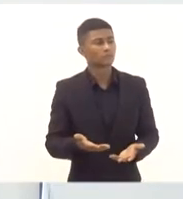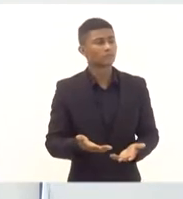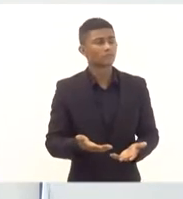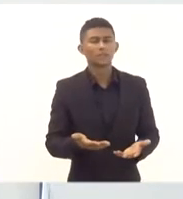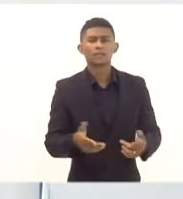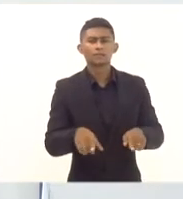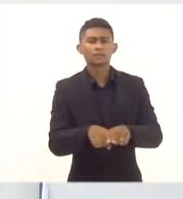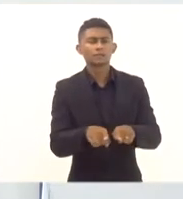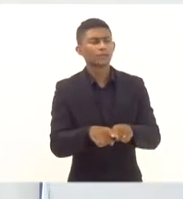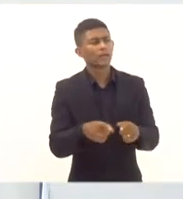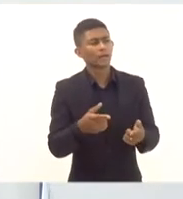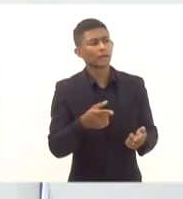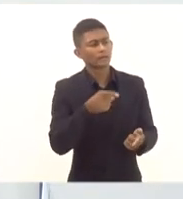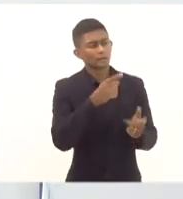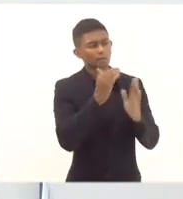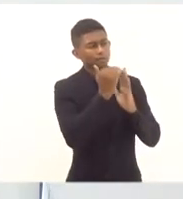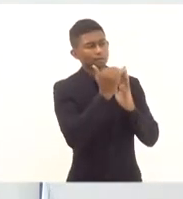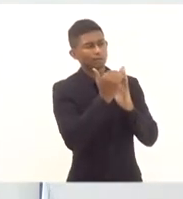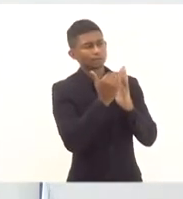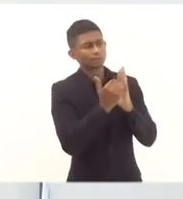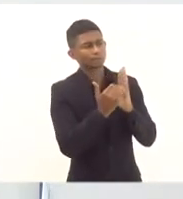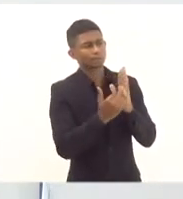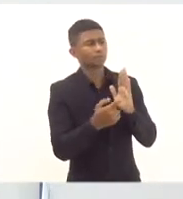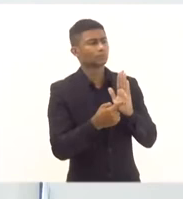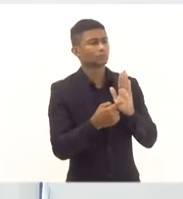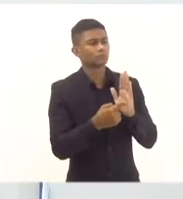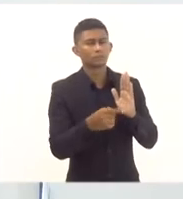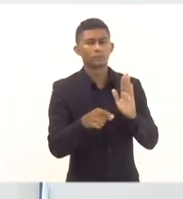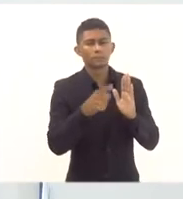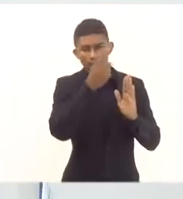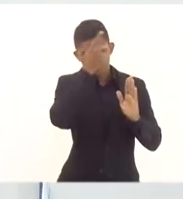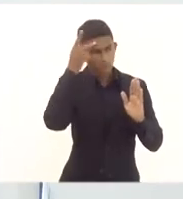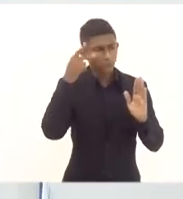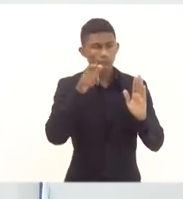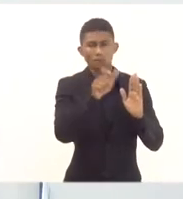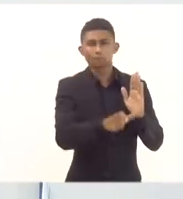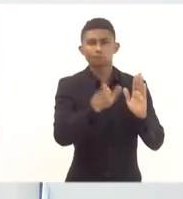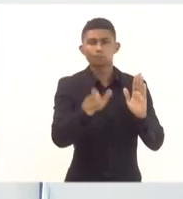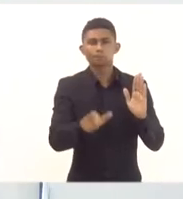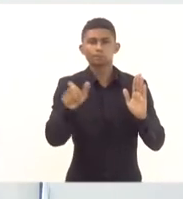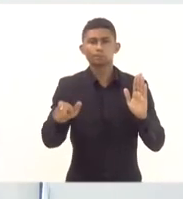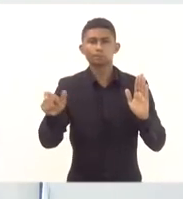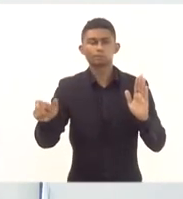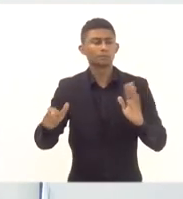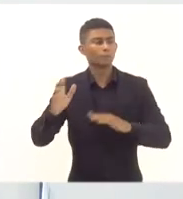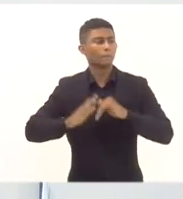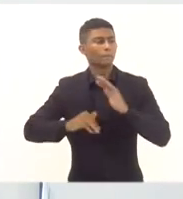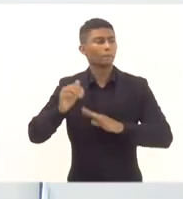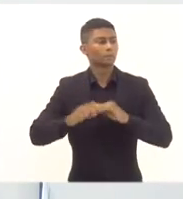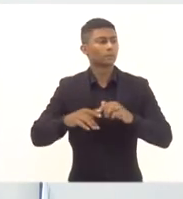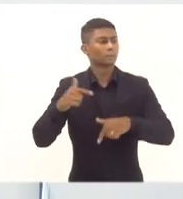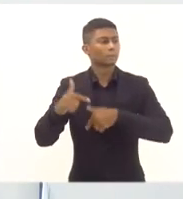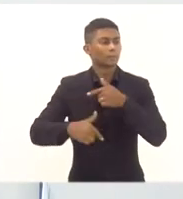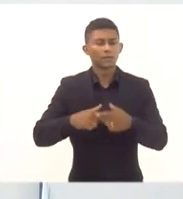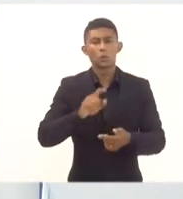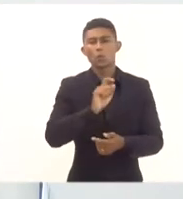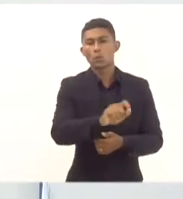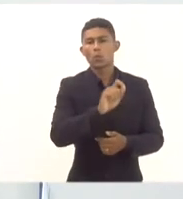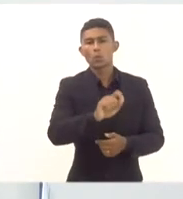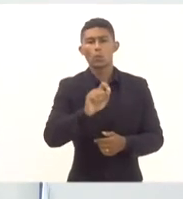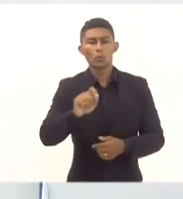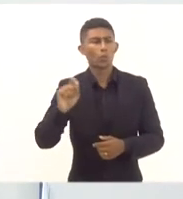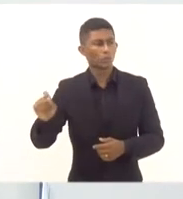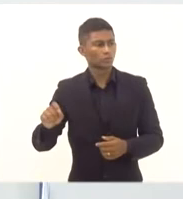para edificações nesse sentido de microempreendedor individual se é possível enviar